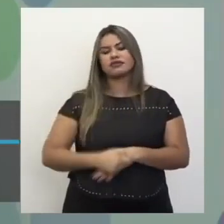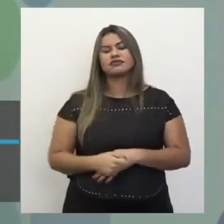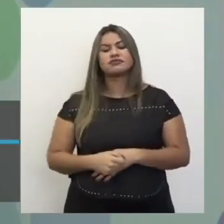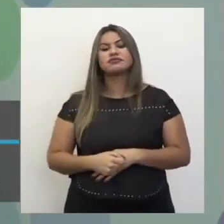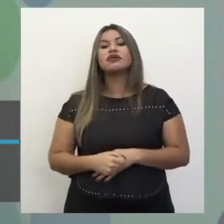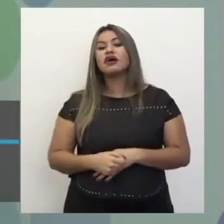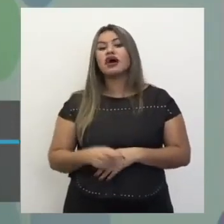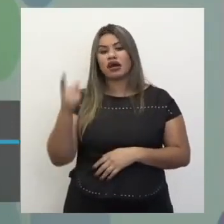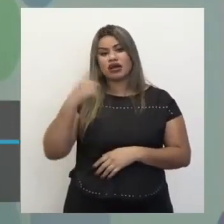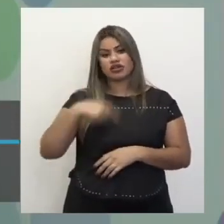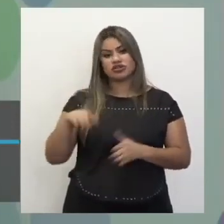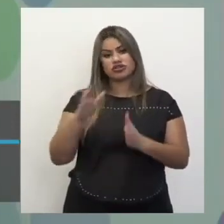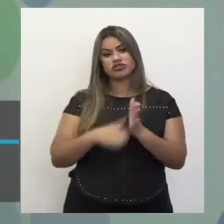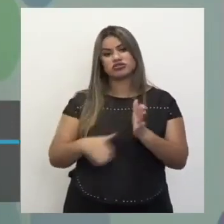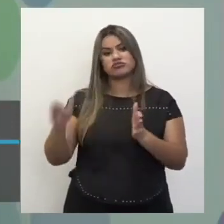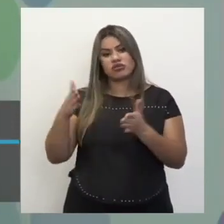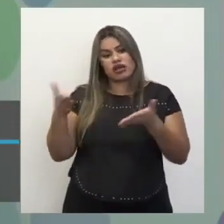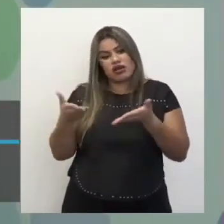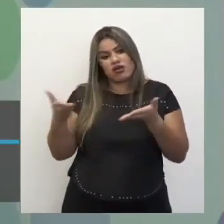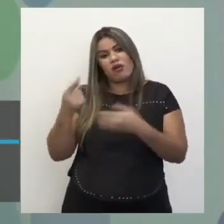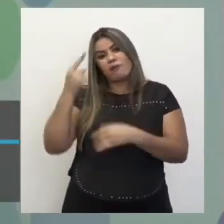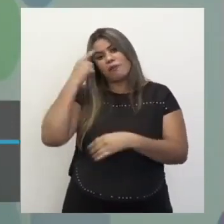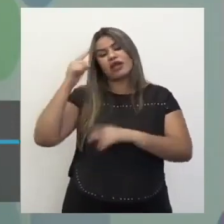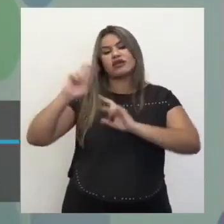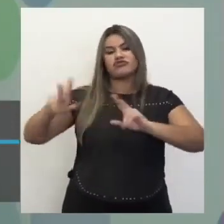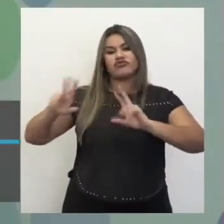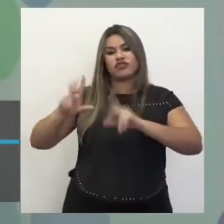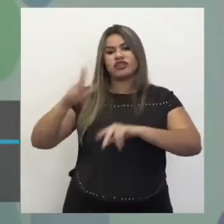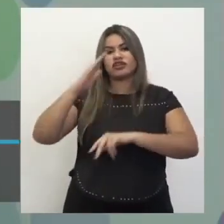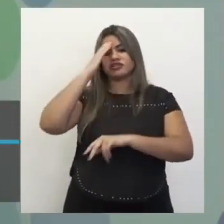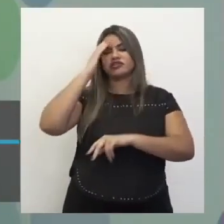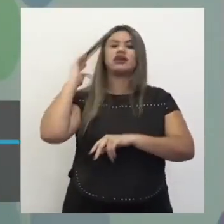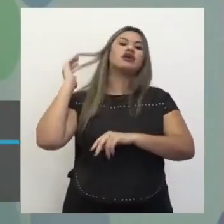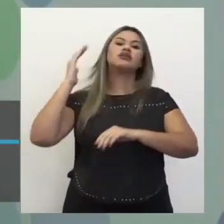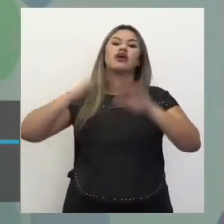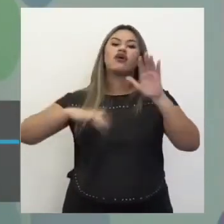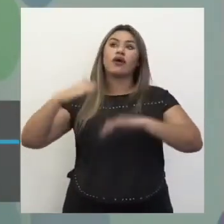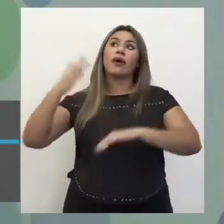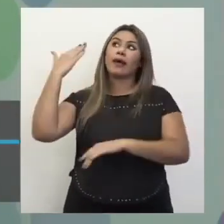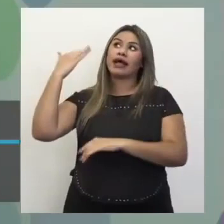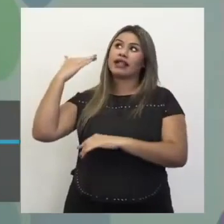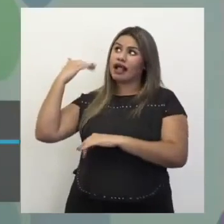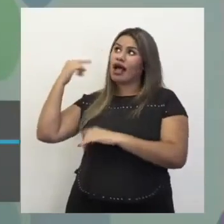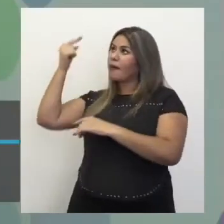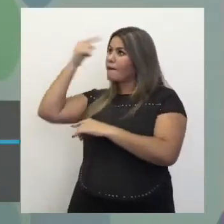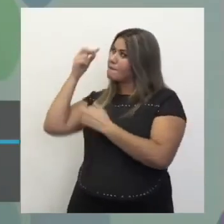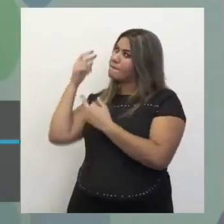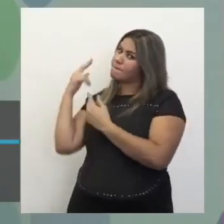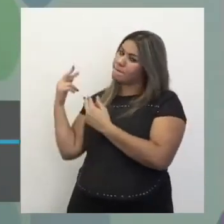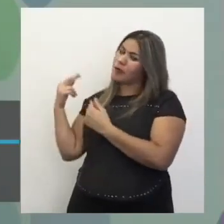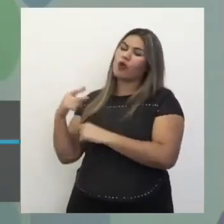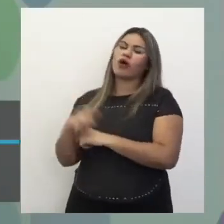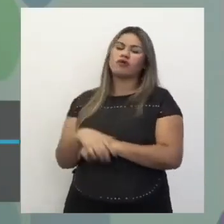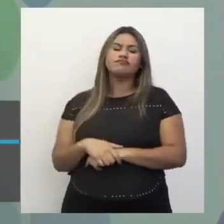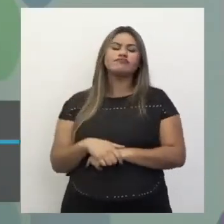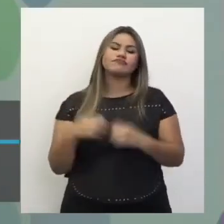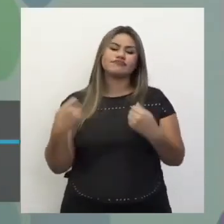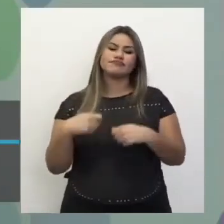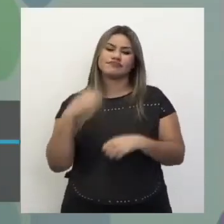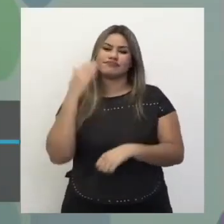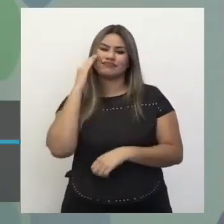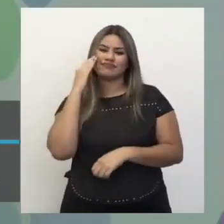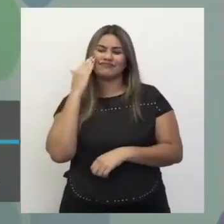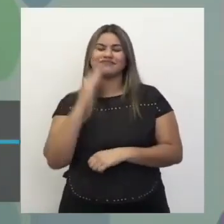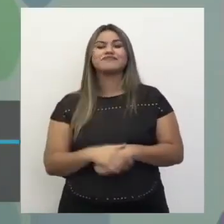estamos inseridos neste tempo. Em tempos diferentes, o nosso pensamento provavelmente seria diferente, né? É importante a gente entender essa questão